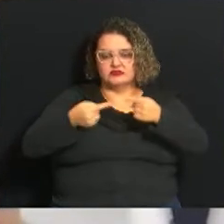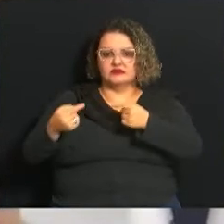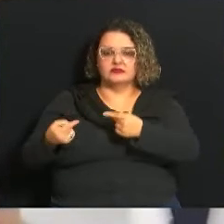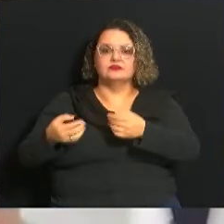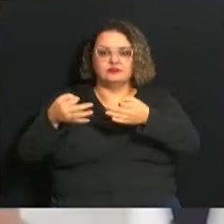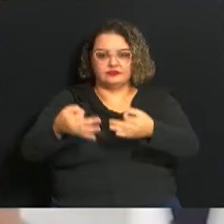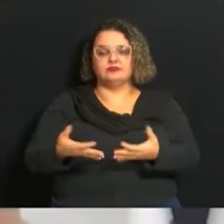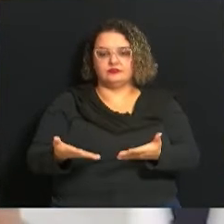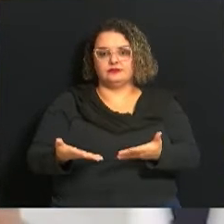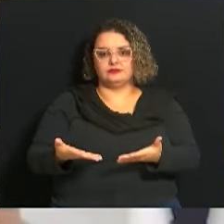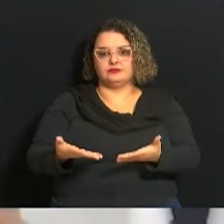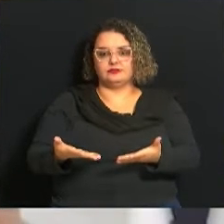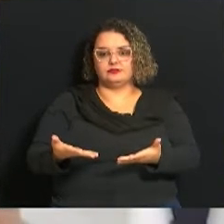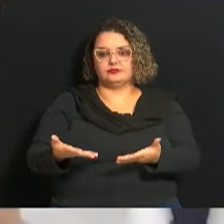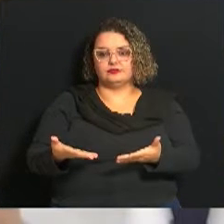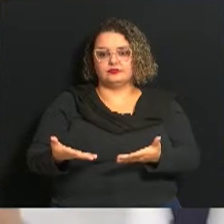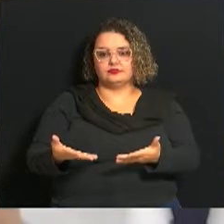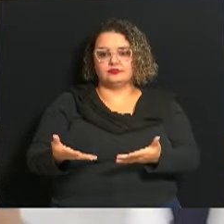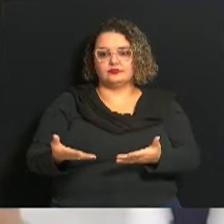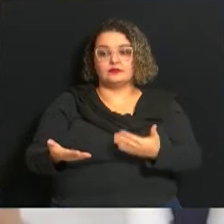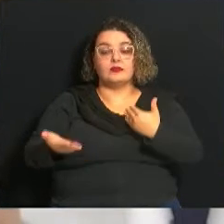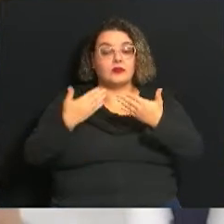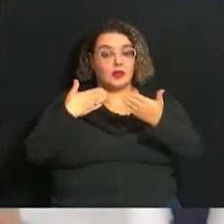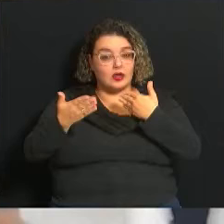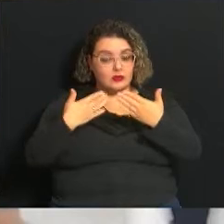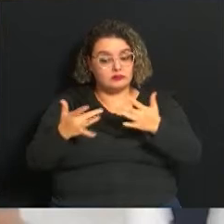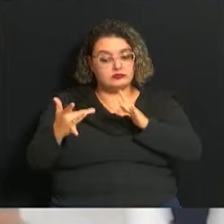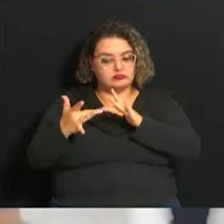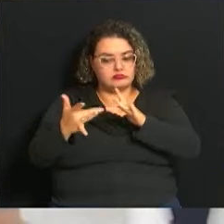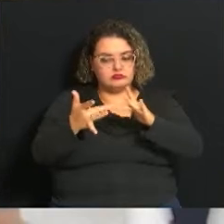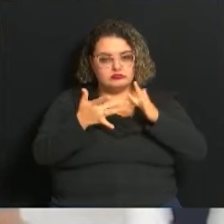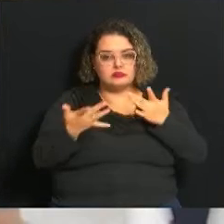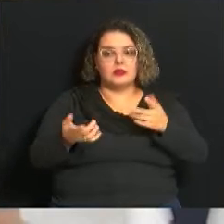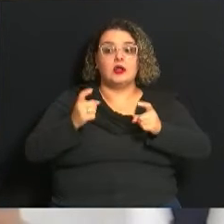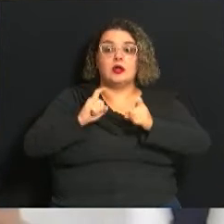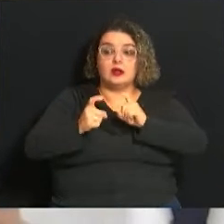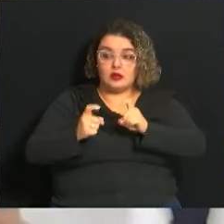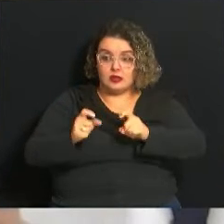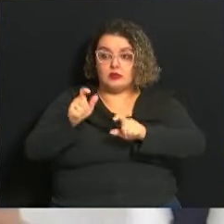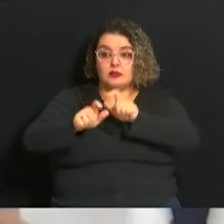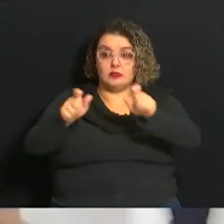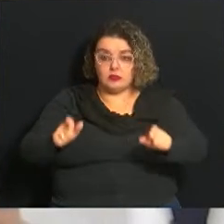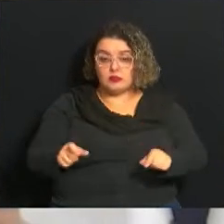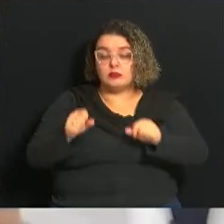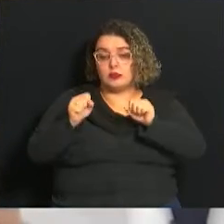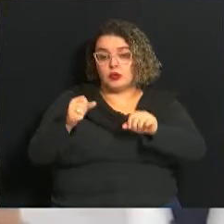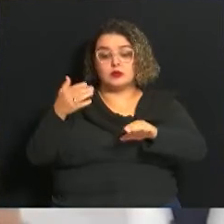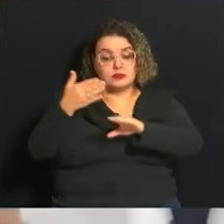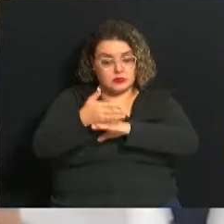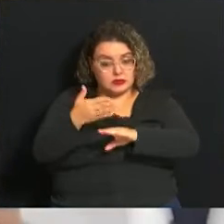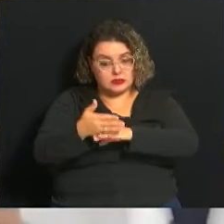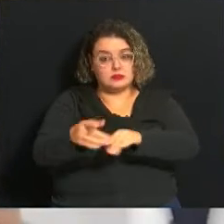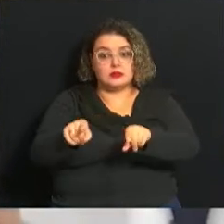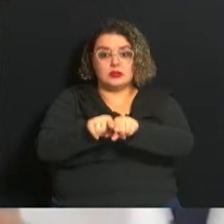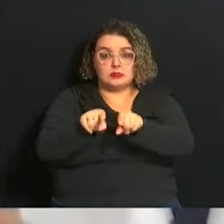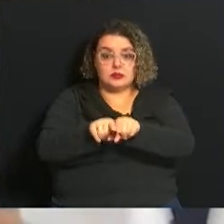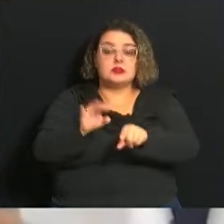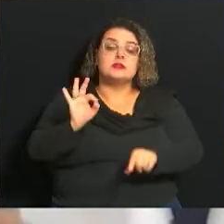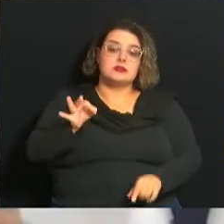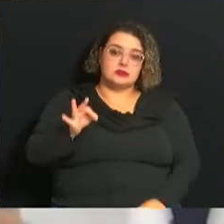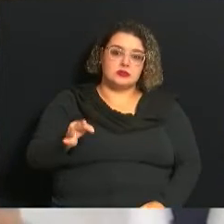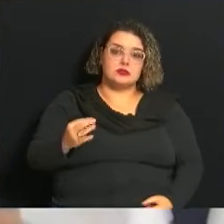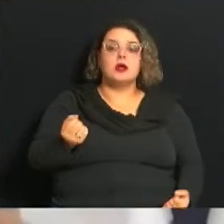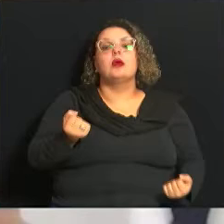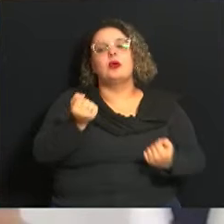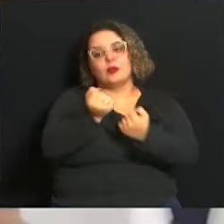isso. Nós vamos estabelecer canais de comunicação e também reuniões com a população para que possam participar. Certamente contaremos com o apoio da